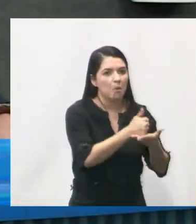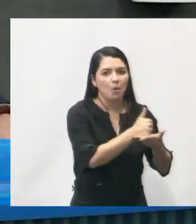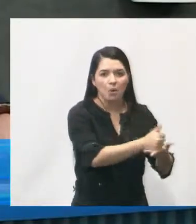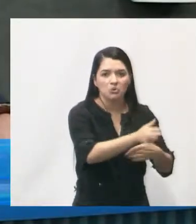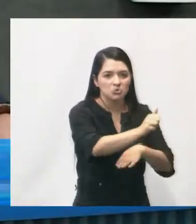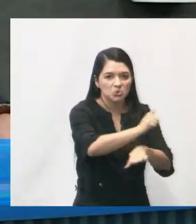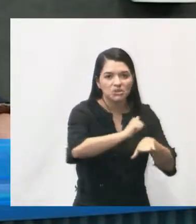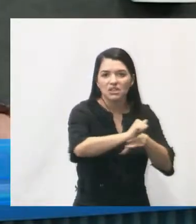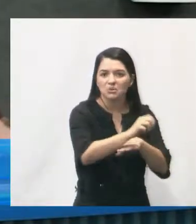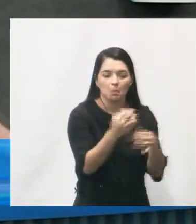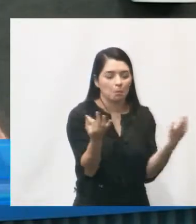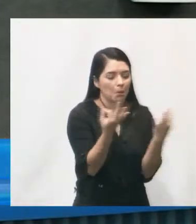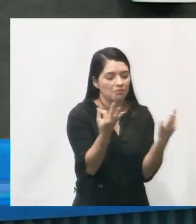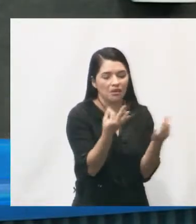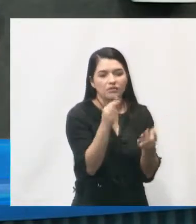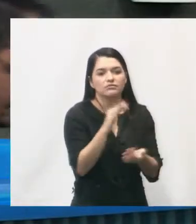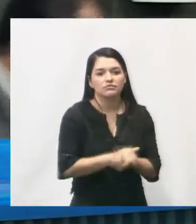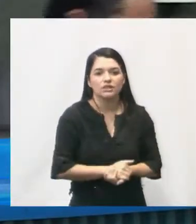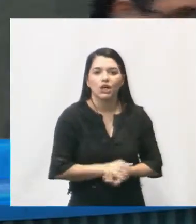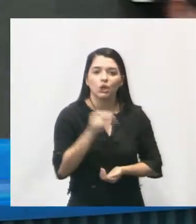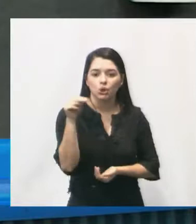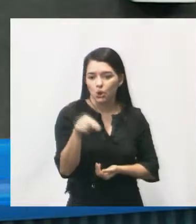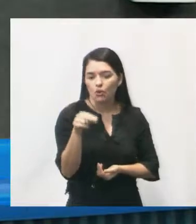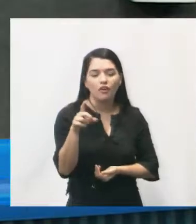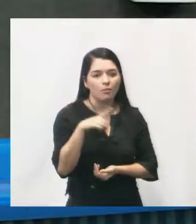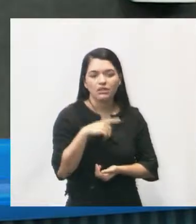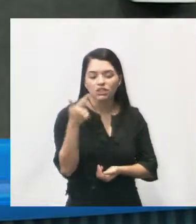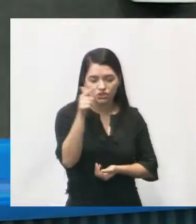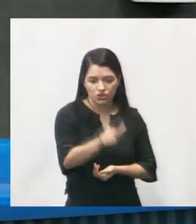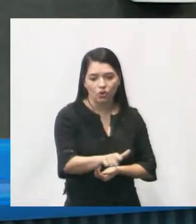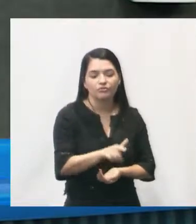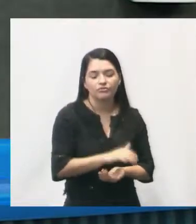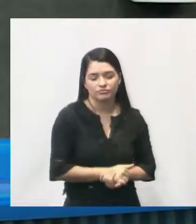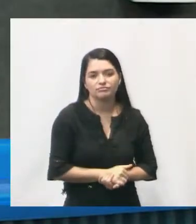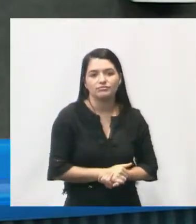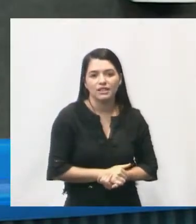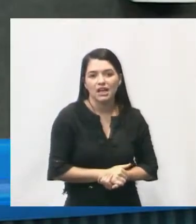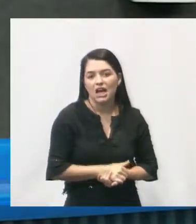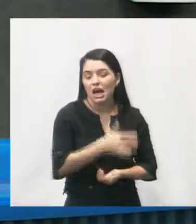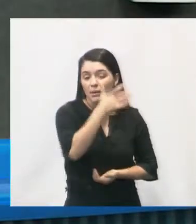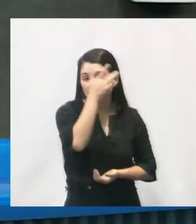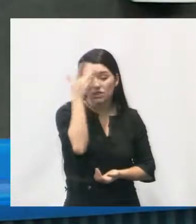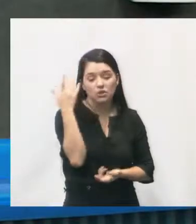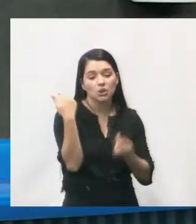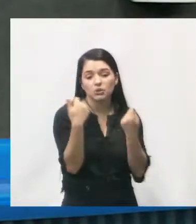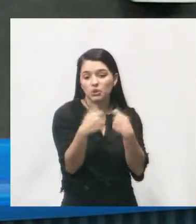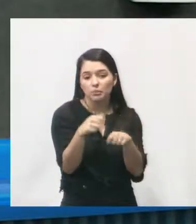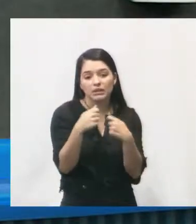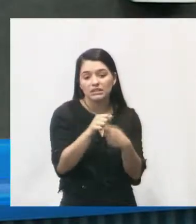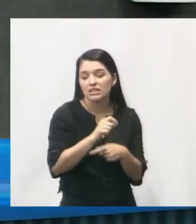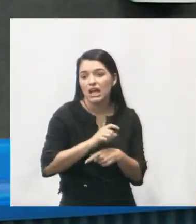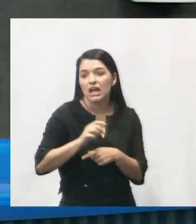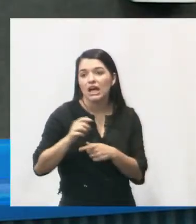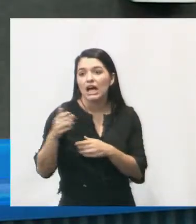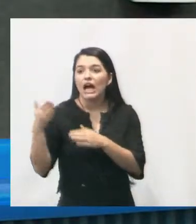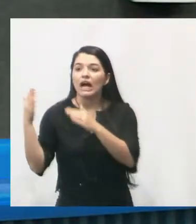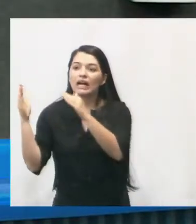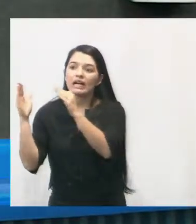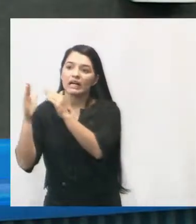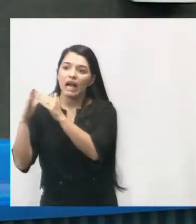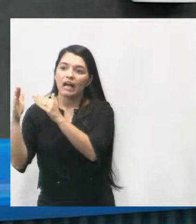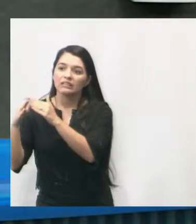um sucesso. Em novembro teremos outro, e aí a pessoa não precisa sair de casa para pagar